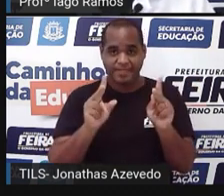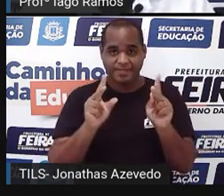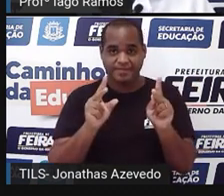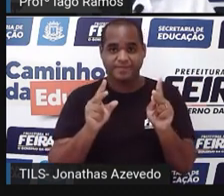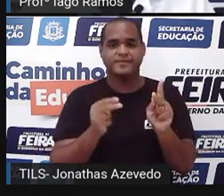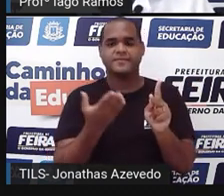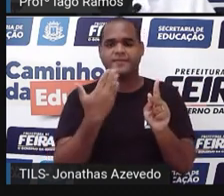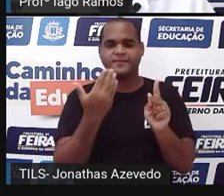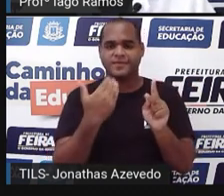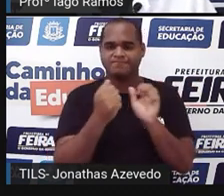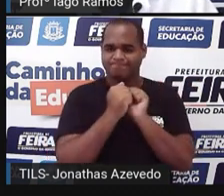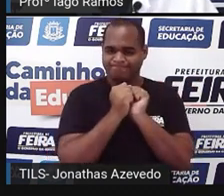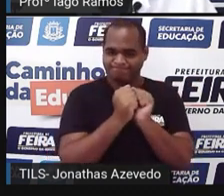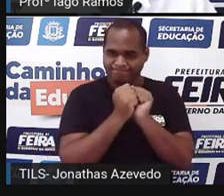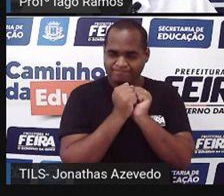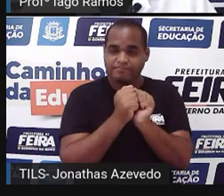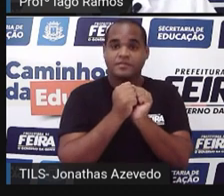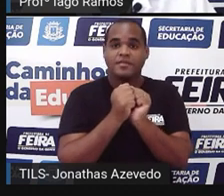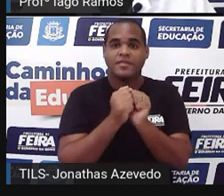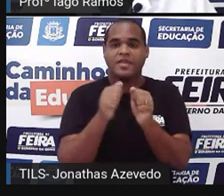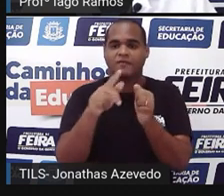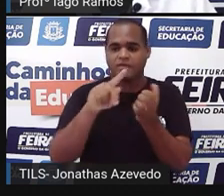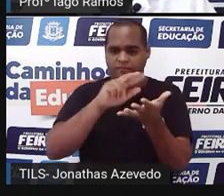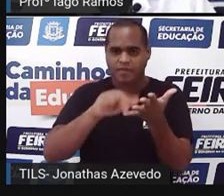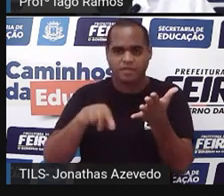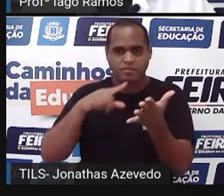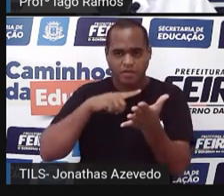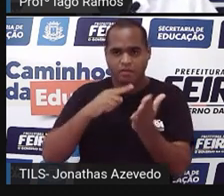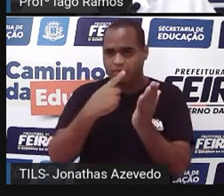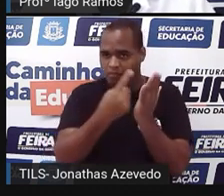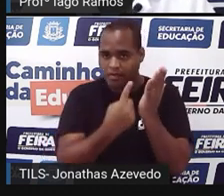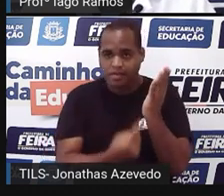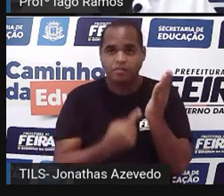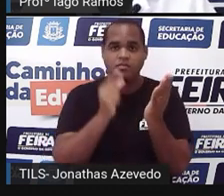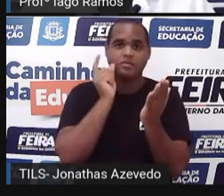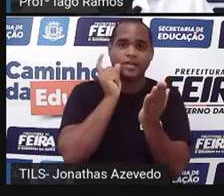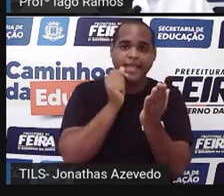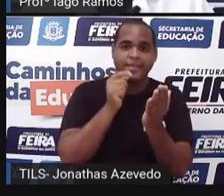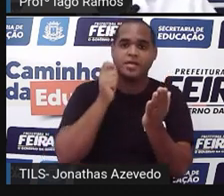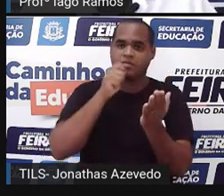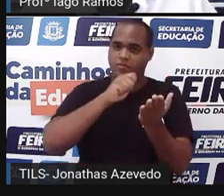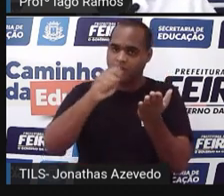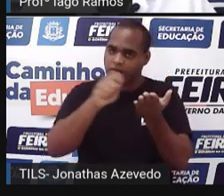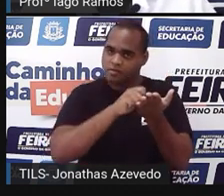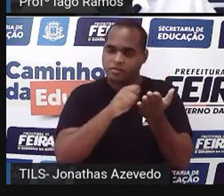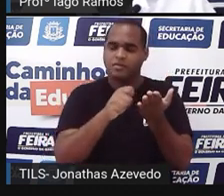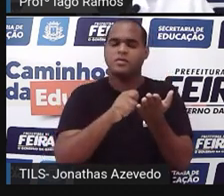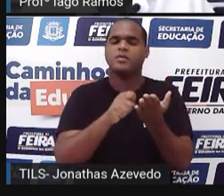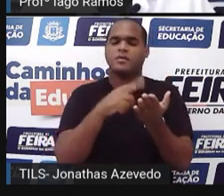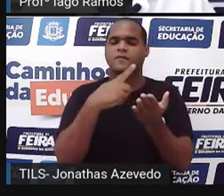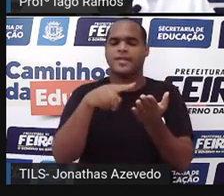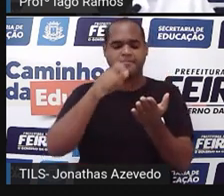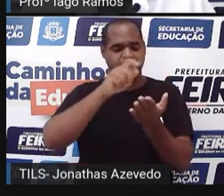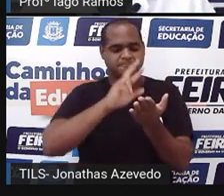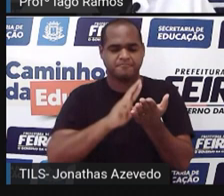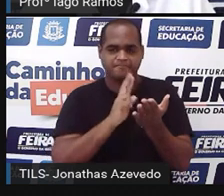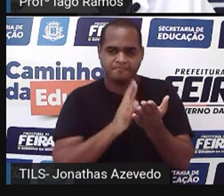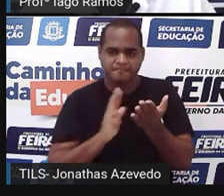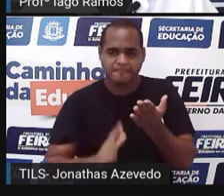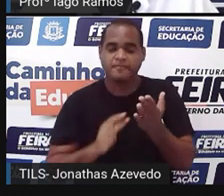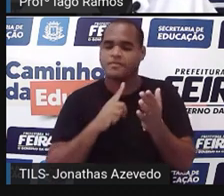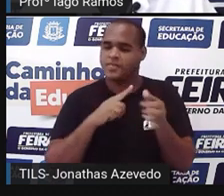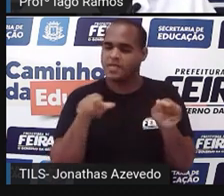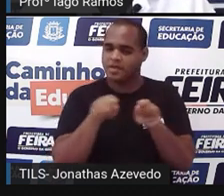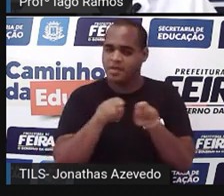então vem comigo né seu material aí seu caderno seu lápis sua borracha é para você ir fazendo também